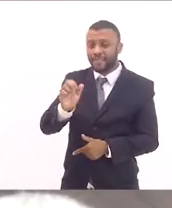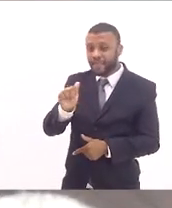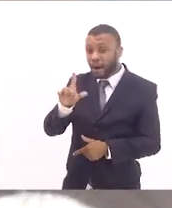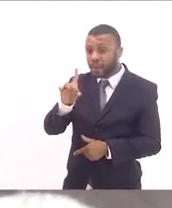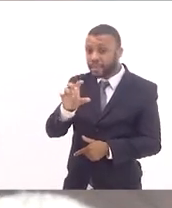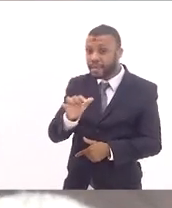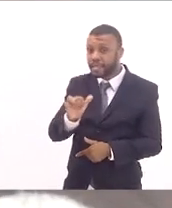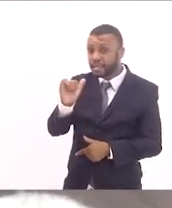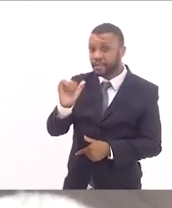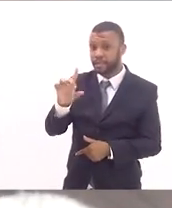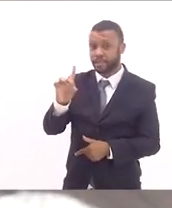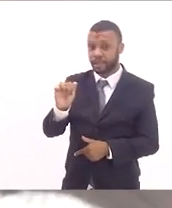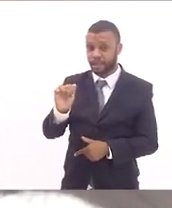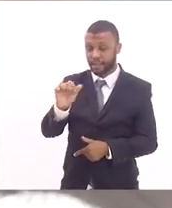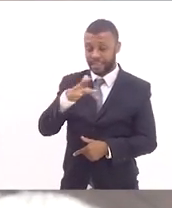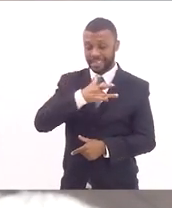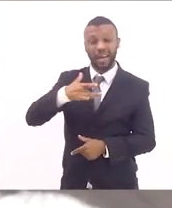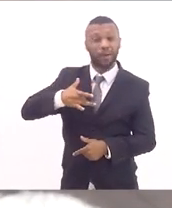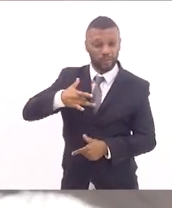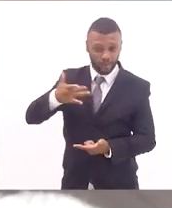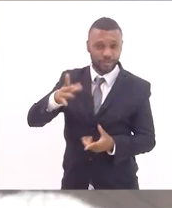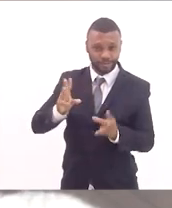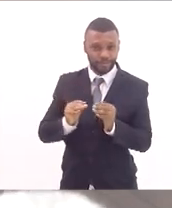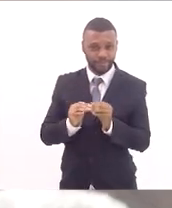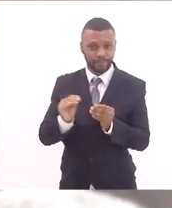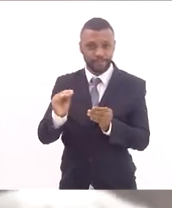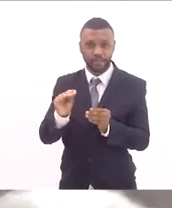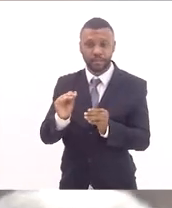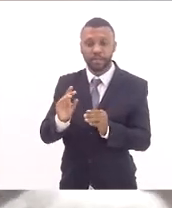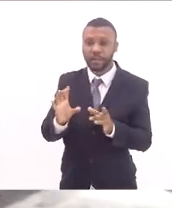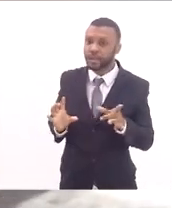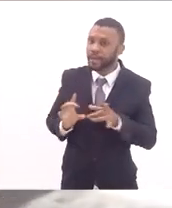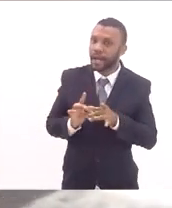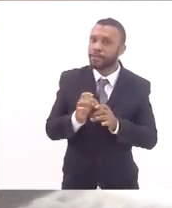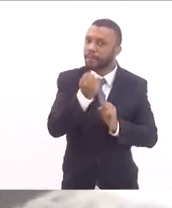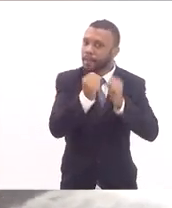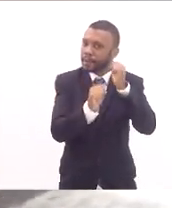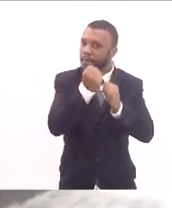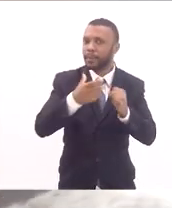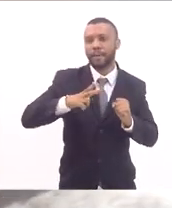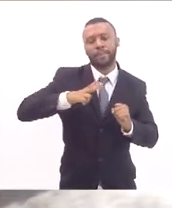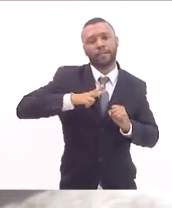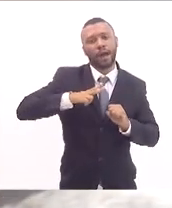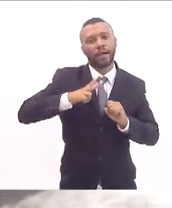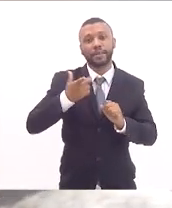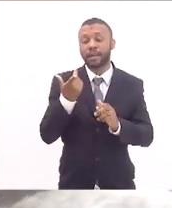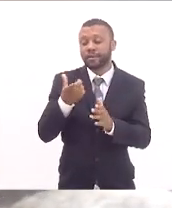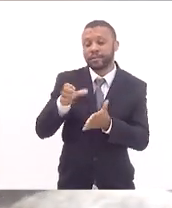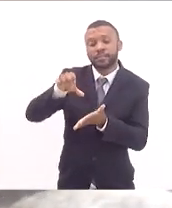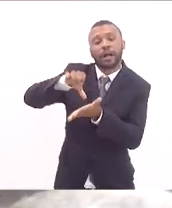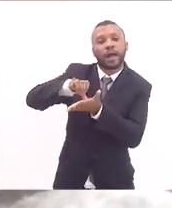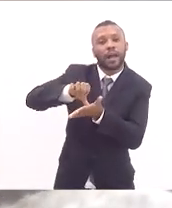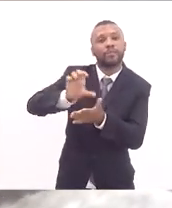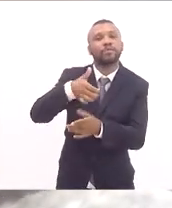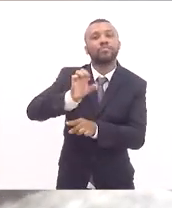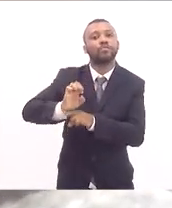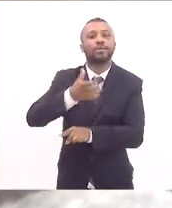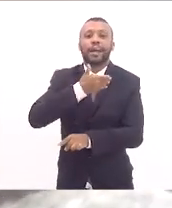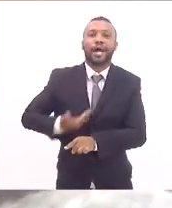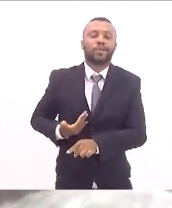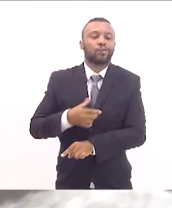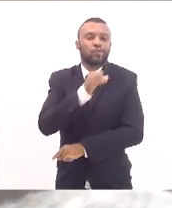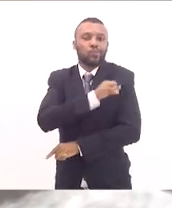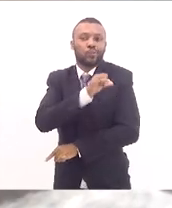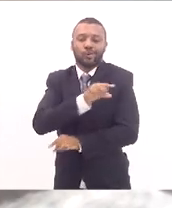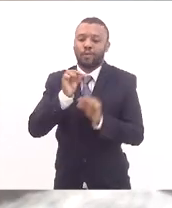da Saúde Deputado Valdeci da Saúde pelas empresas privadas instaladas nos limites do Estado do Rio de